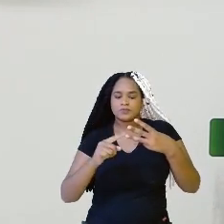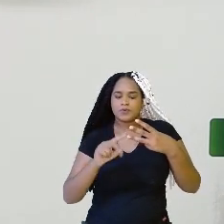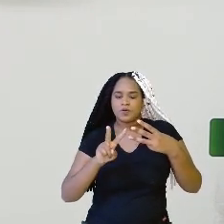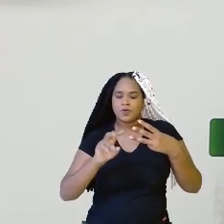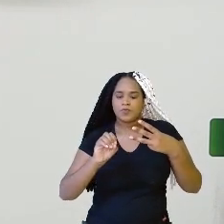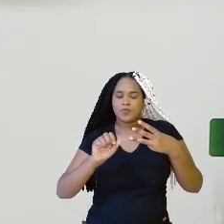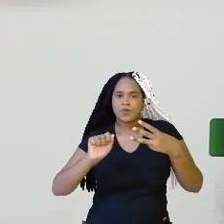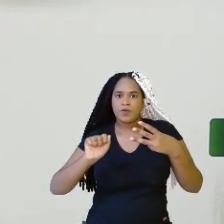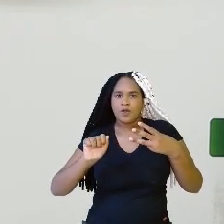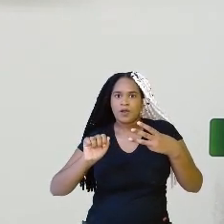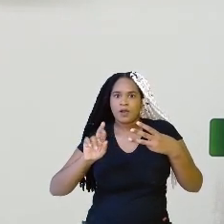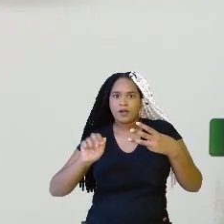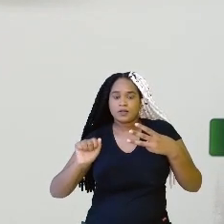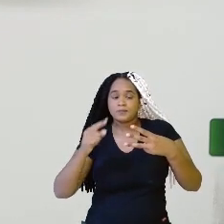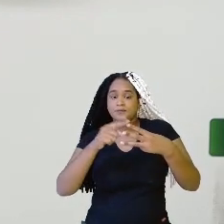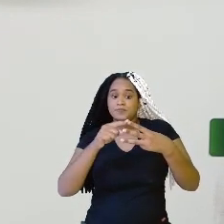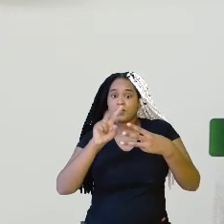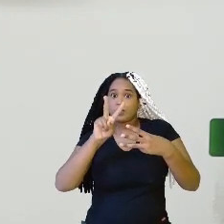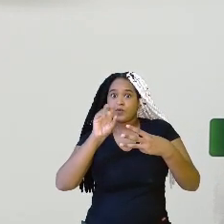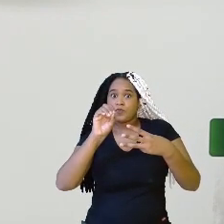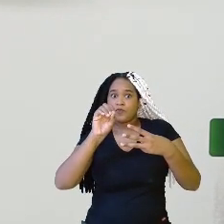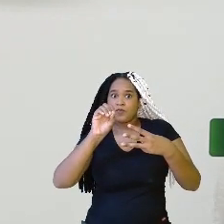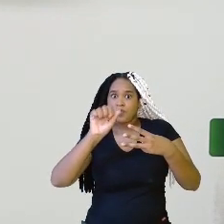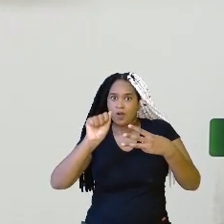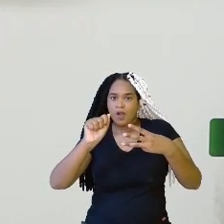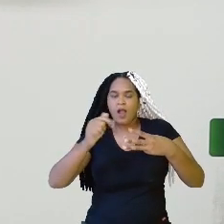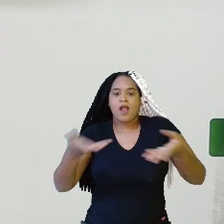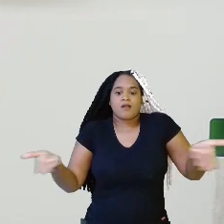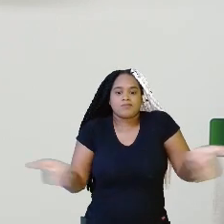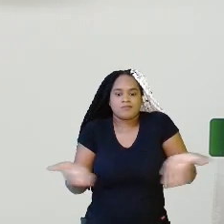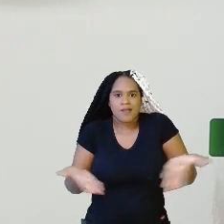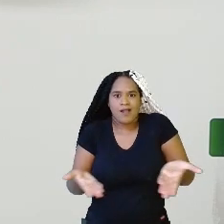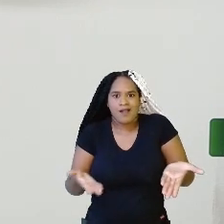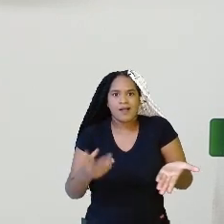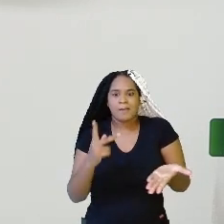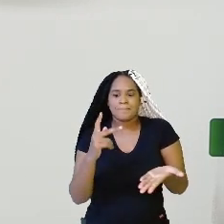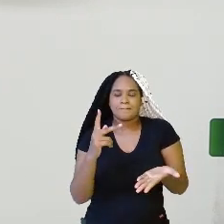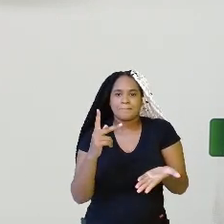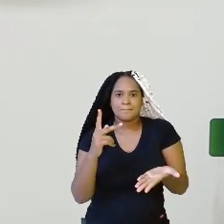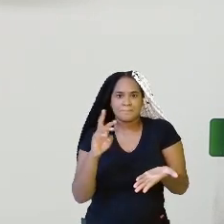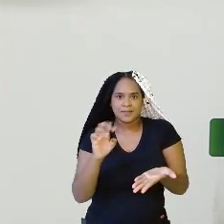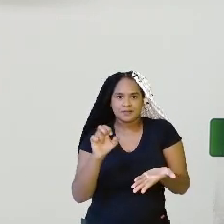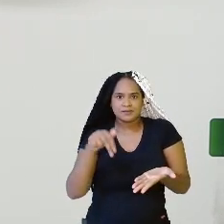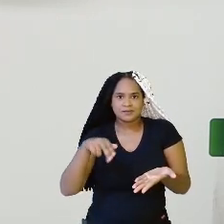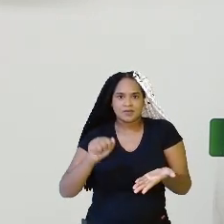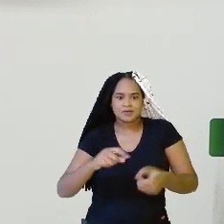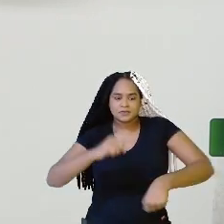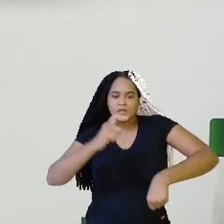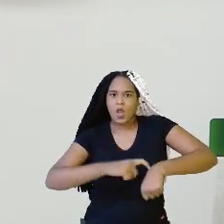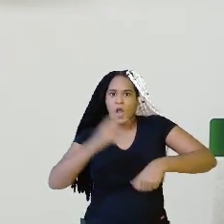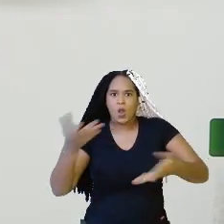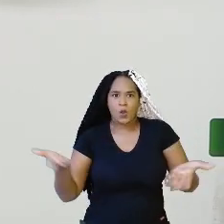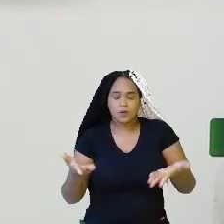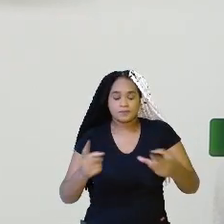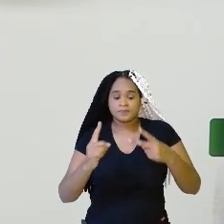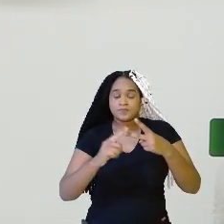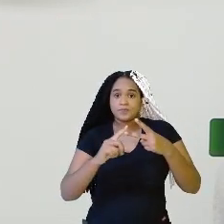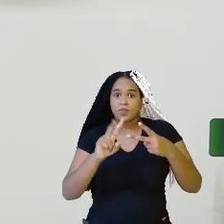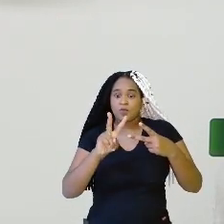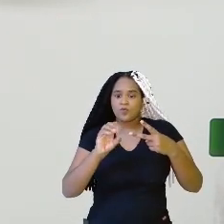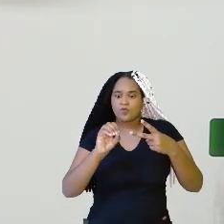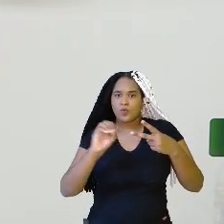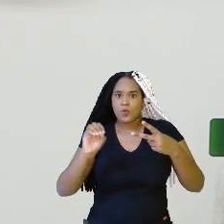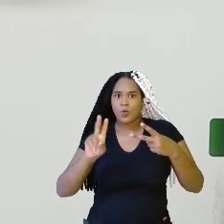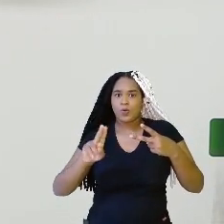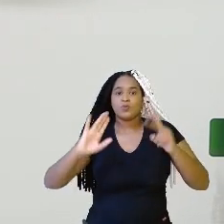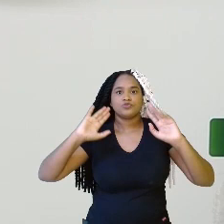nesse exato momento, tá certo? Então, é no presente. Quando diz voou, já aconteceu. Então,